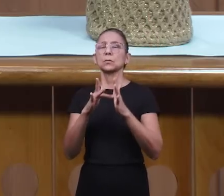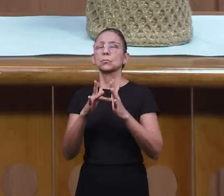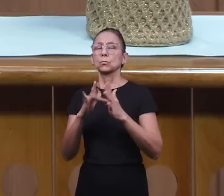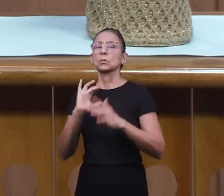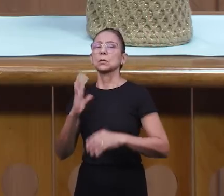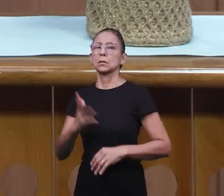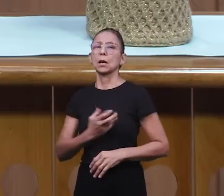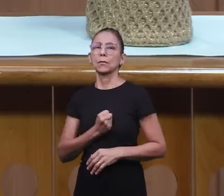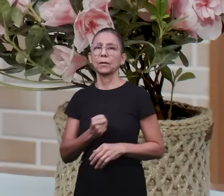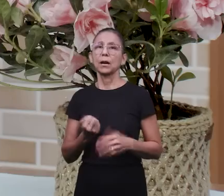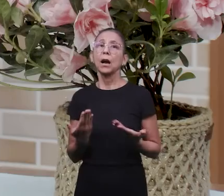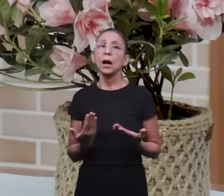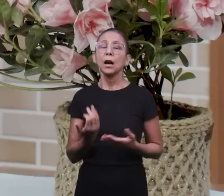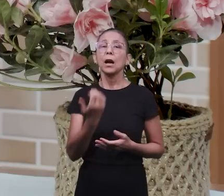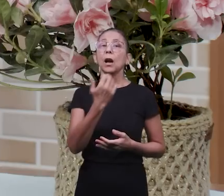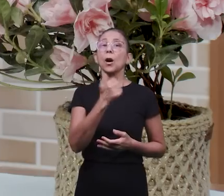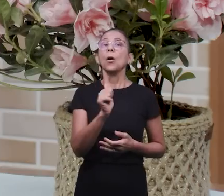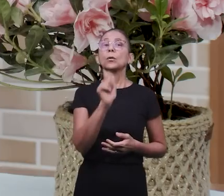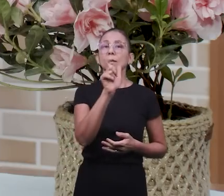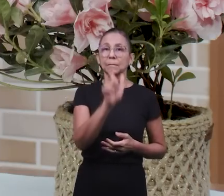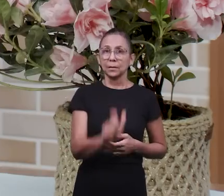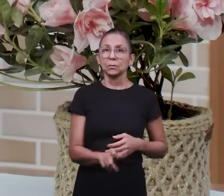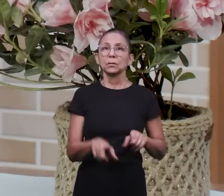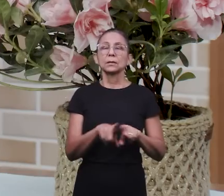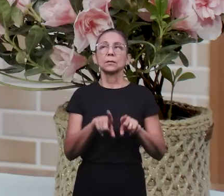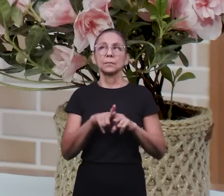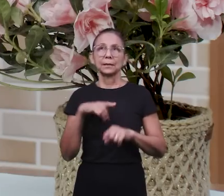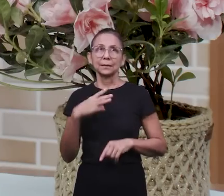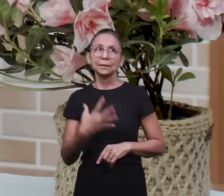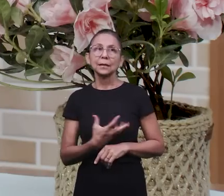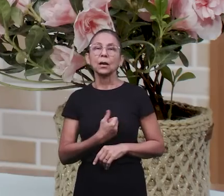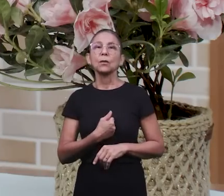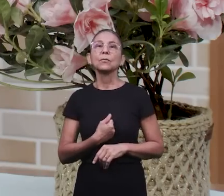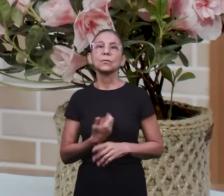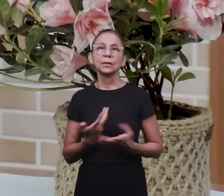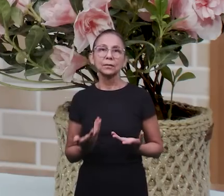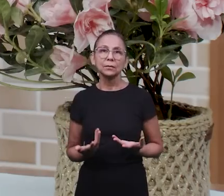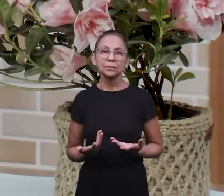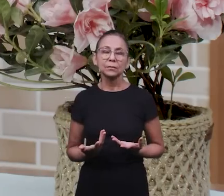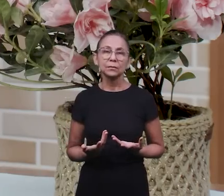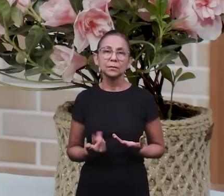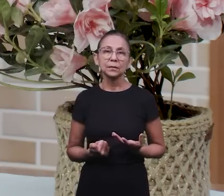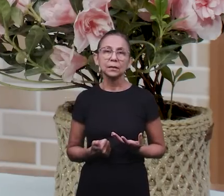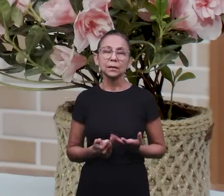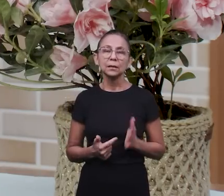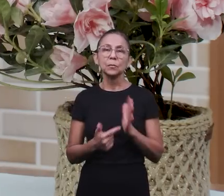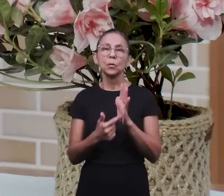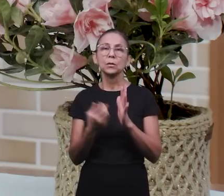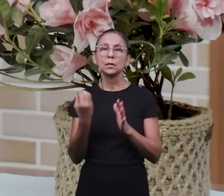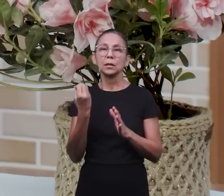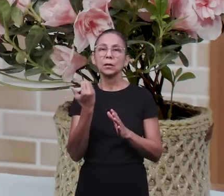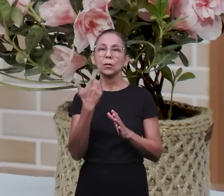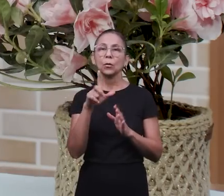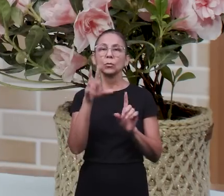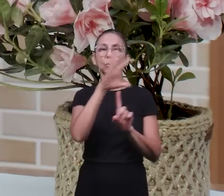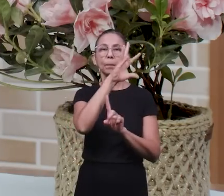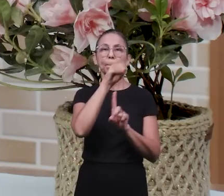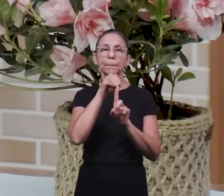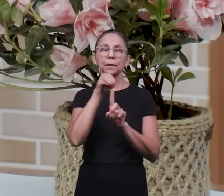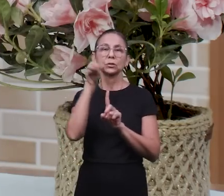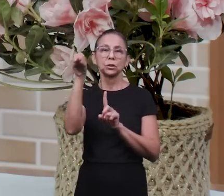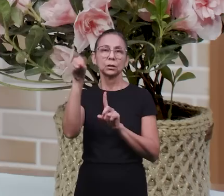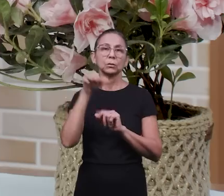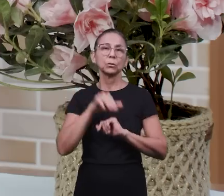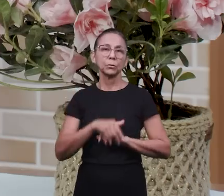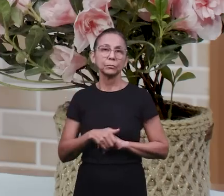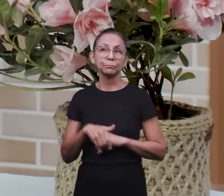e os homens. Interessante, é um culto que prega salvação, mas é uma salvação que apresenta outros meios para o